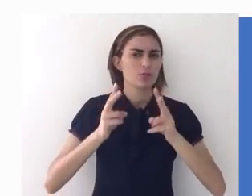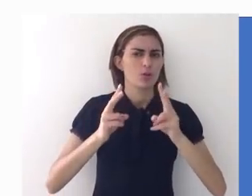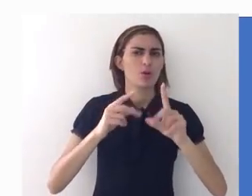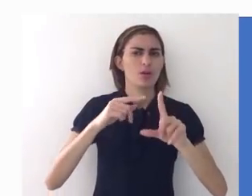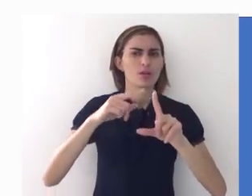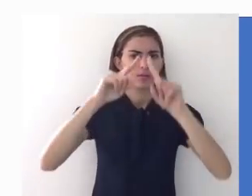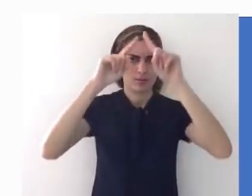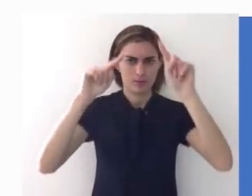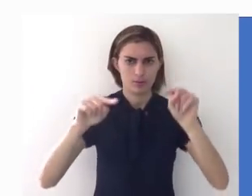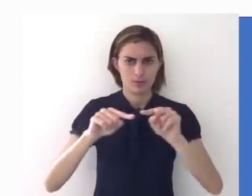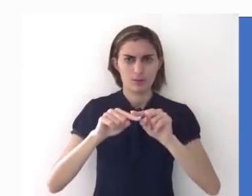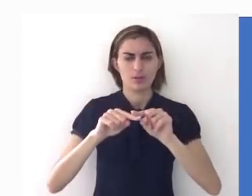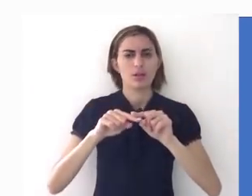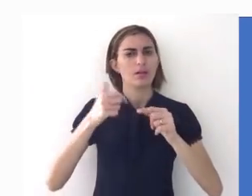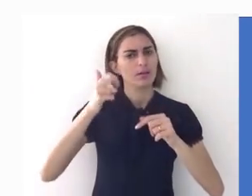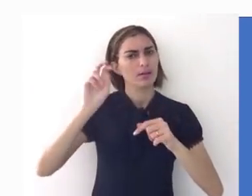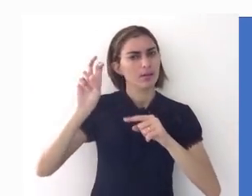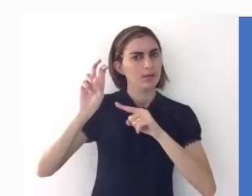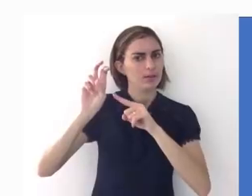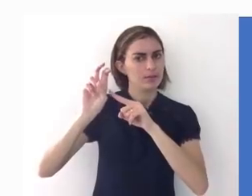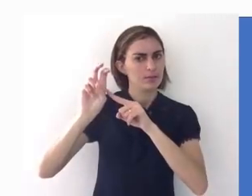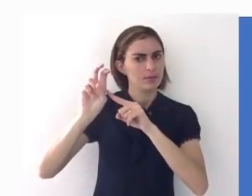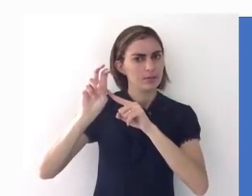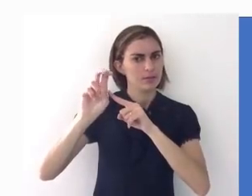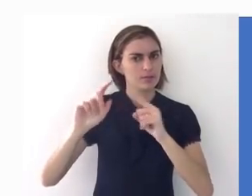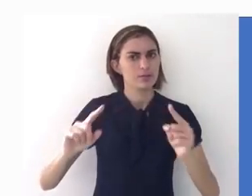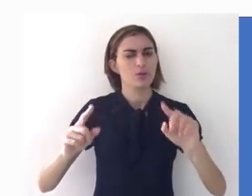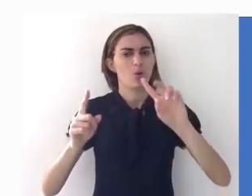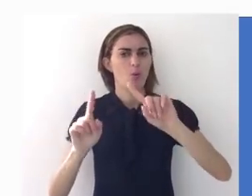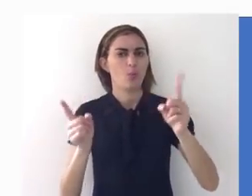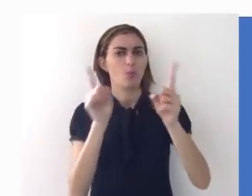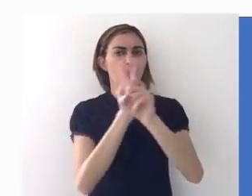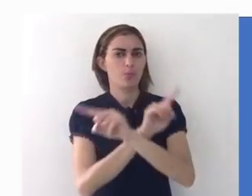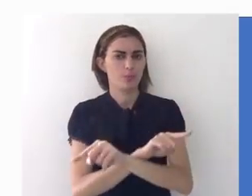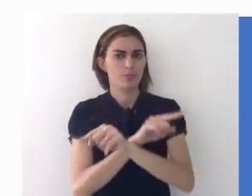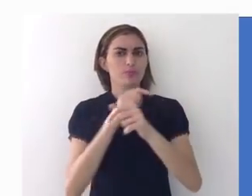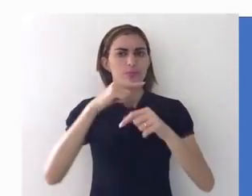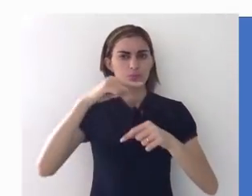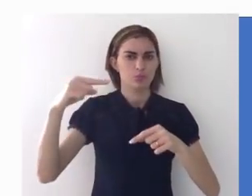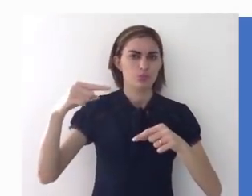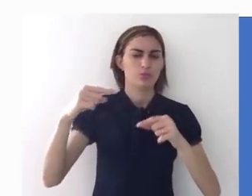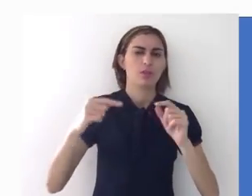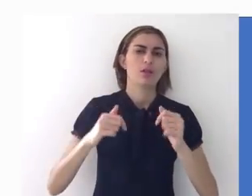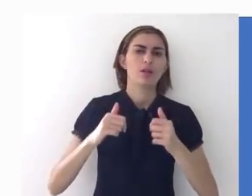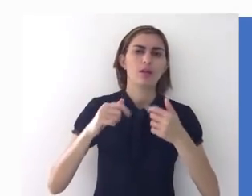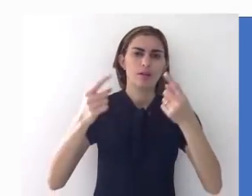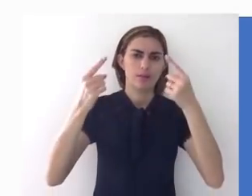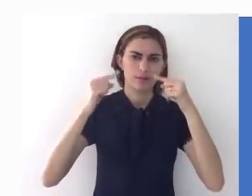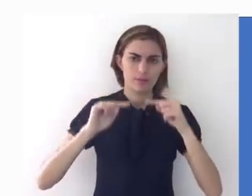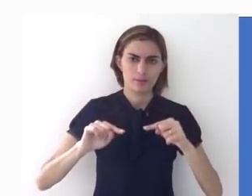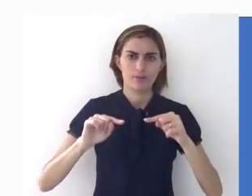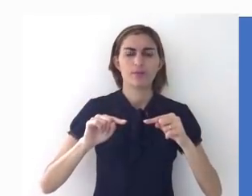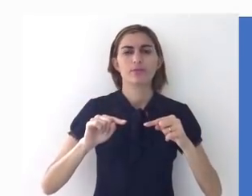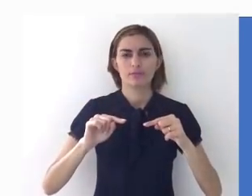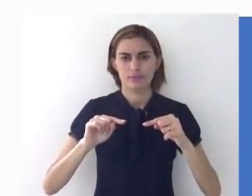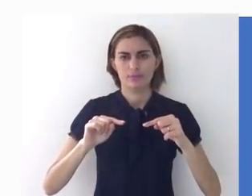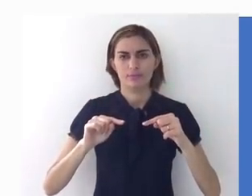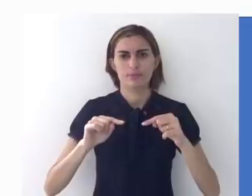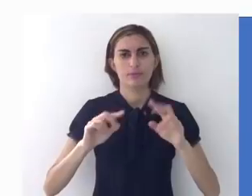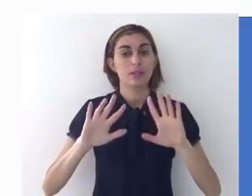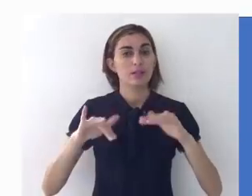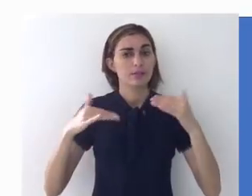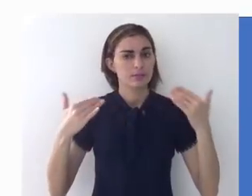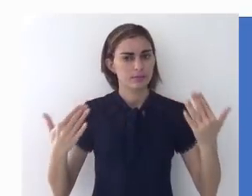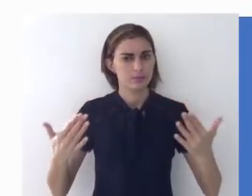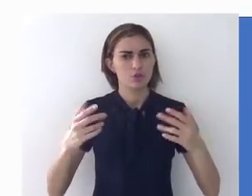faz o mesmo serviço no triângulo de cima? O 15. O 15 está oposto ao ângulo de um tracinho e está